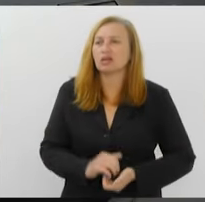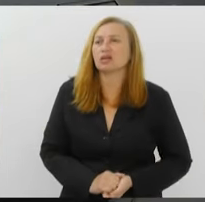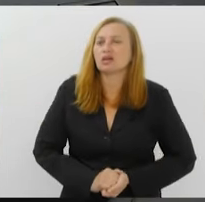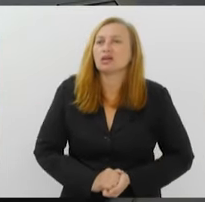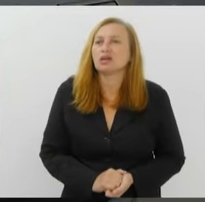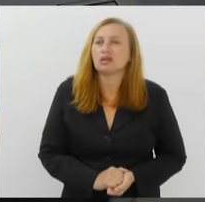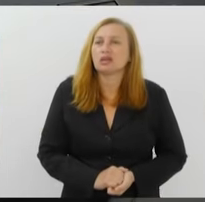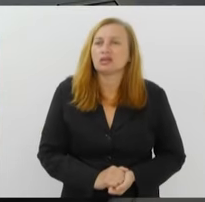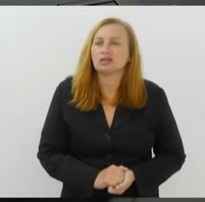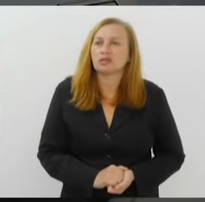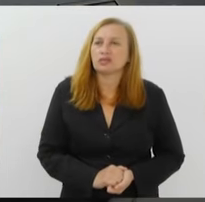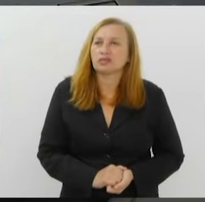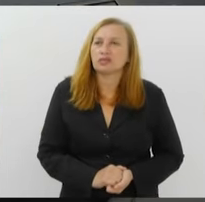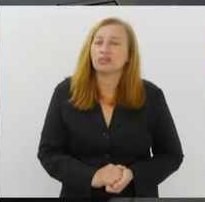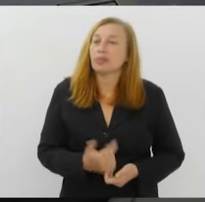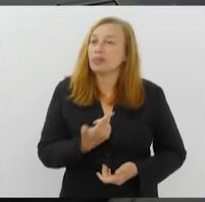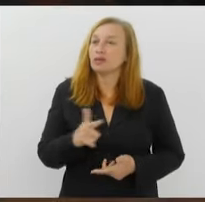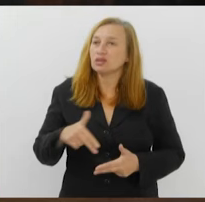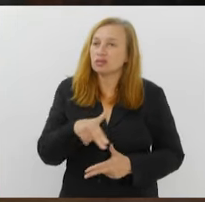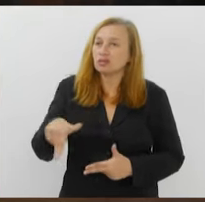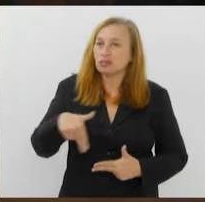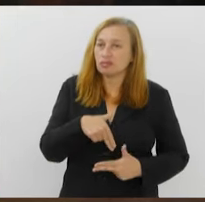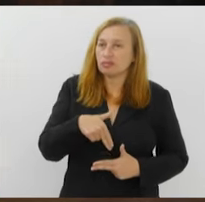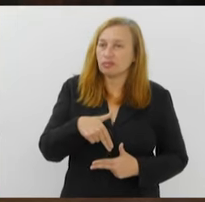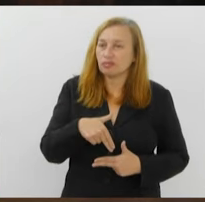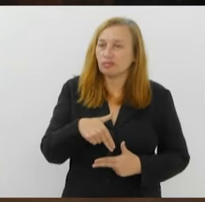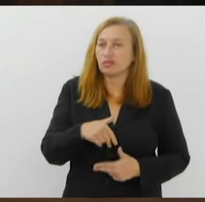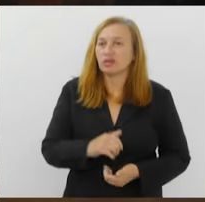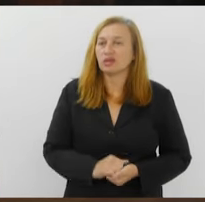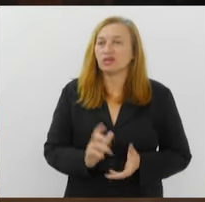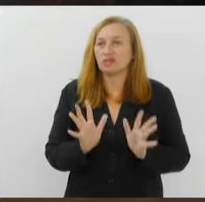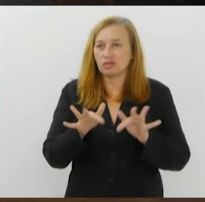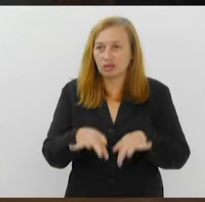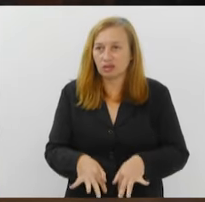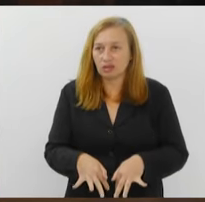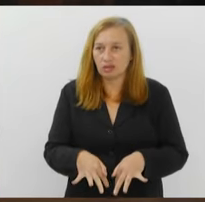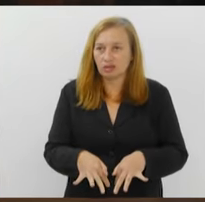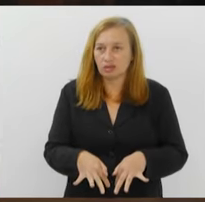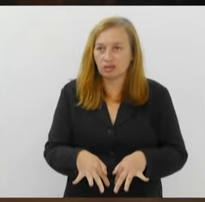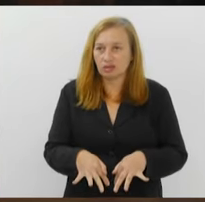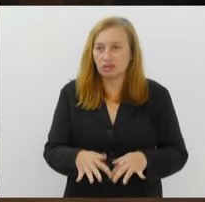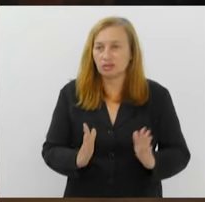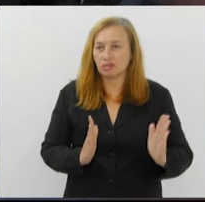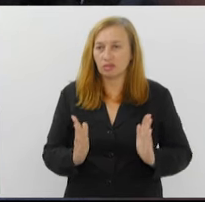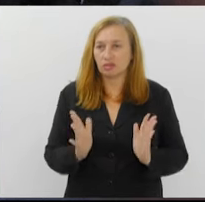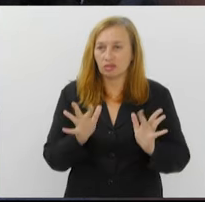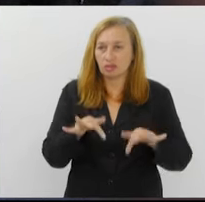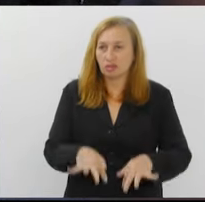Não havendo mais nenhum orador escrito, dou por encerrado o expediente final.